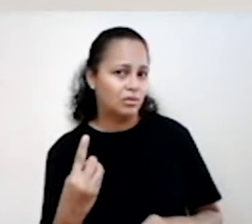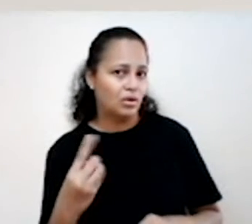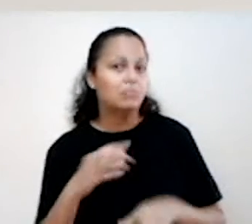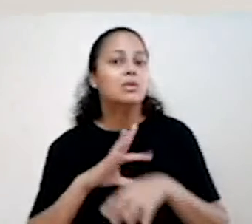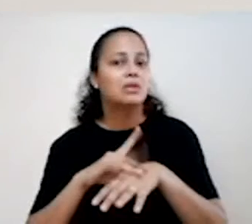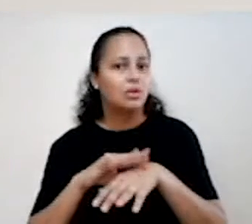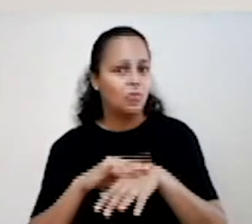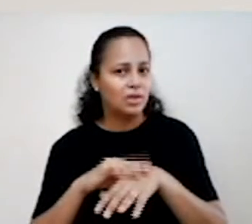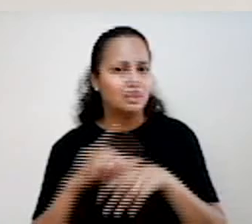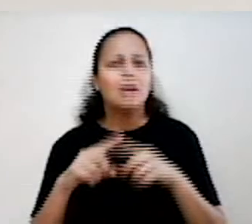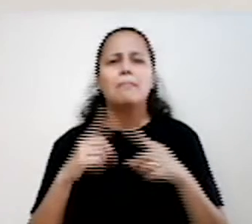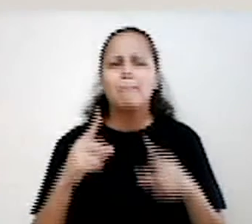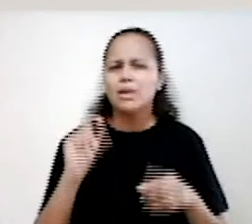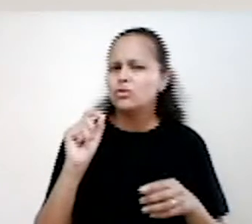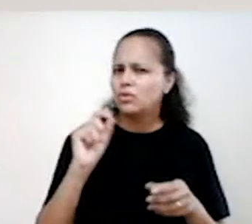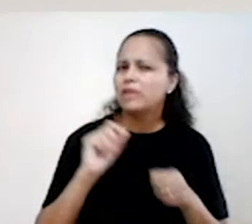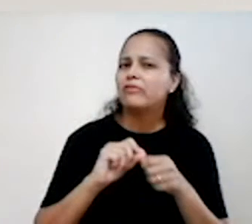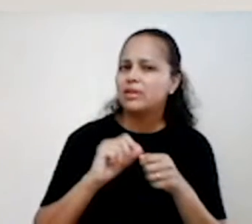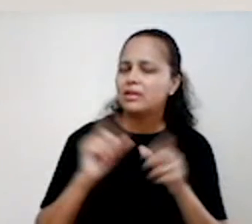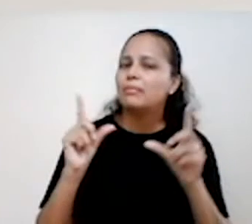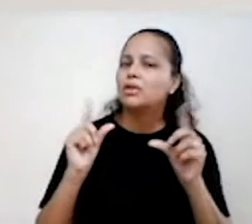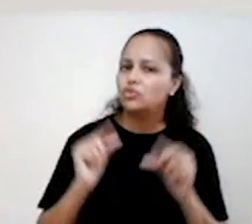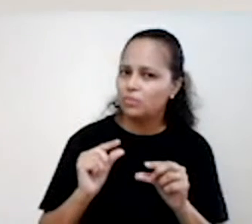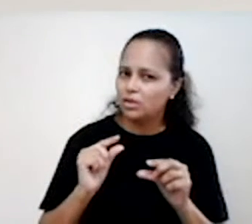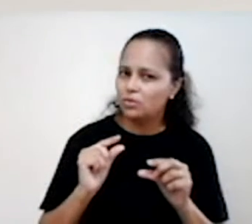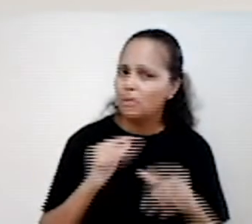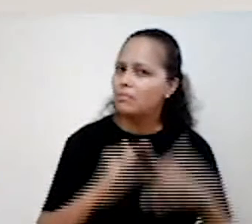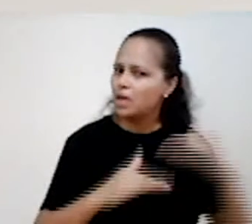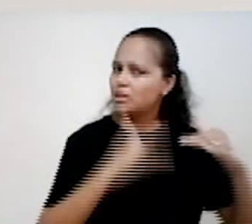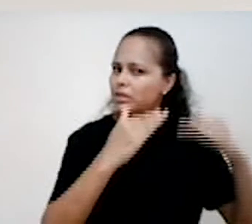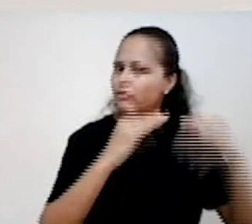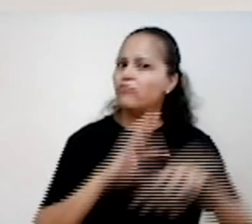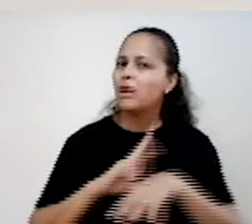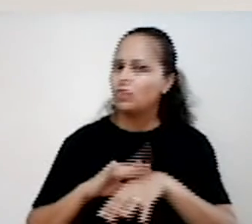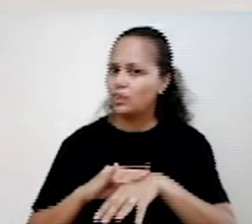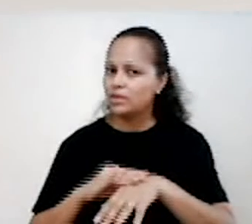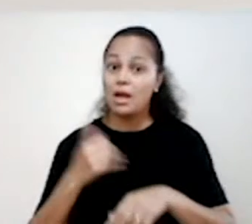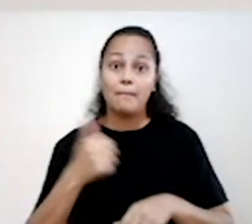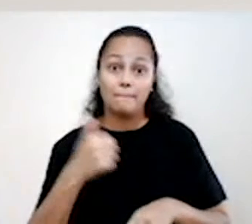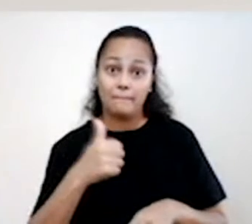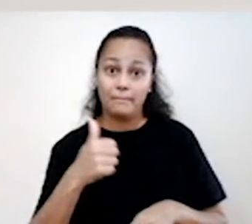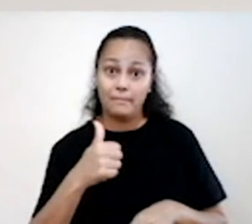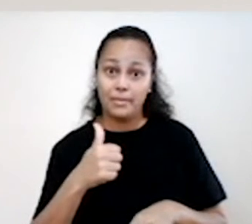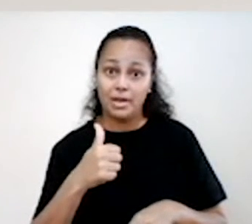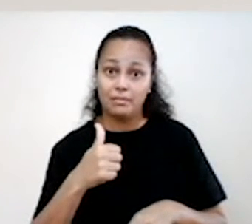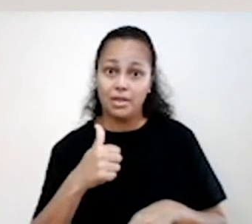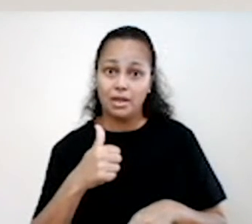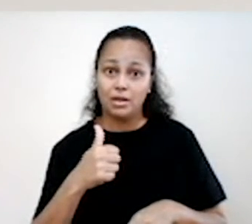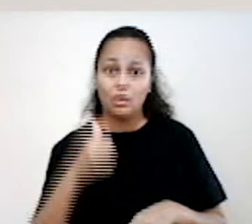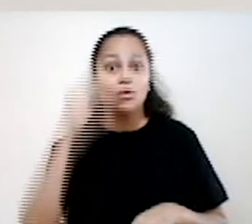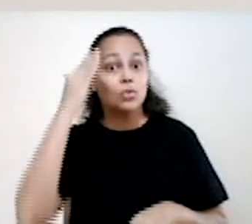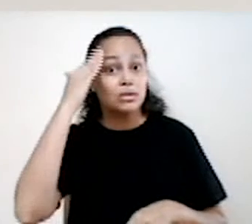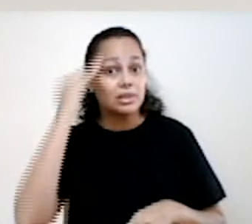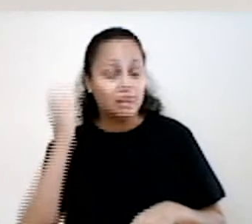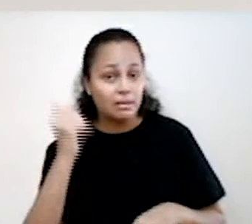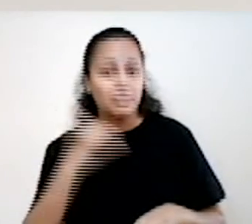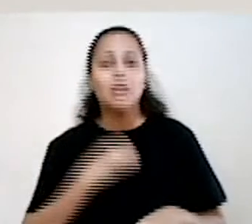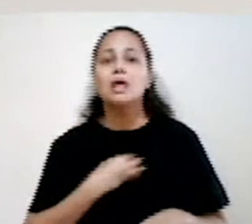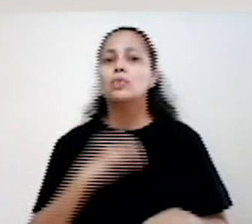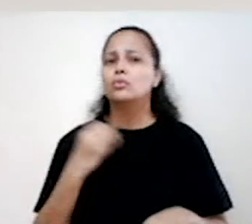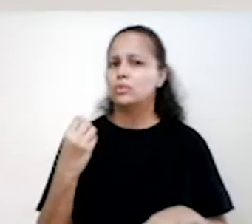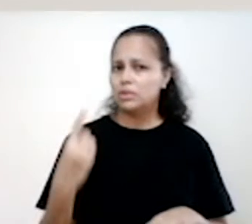síndrome de burnout. Mas o que fazer para diminuir a chance de desenvolver a síndrome? Primeira coisa, a detecção precoce de